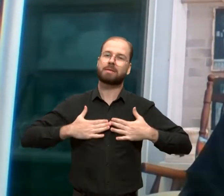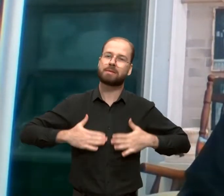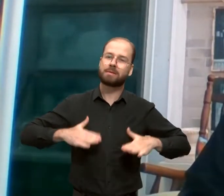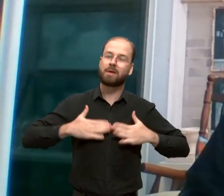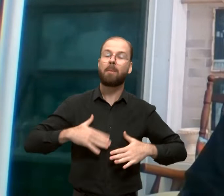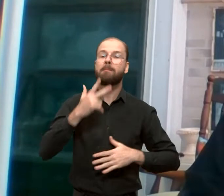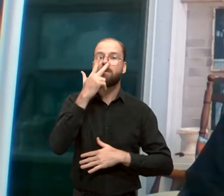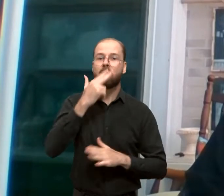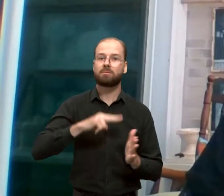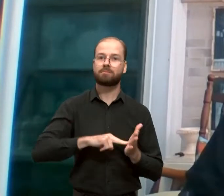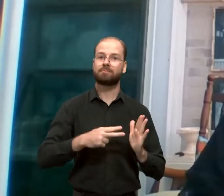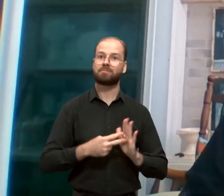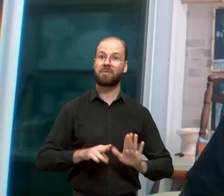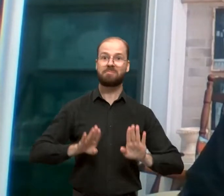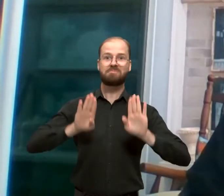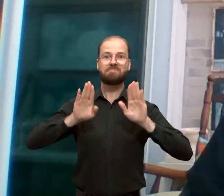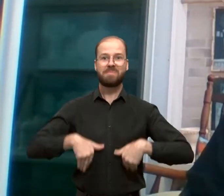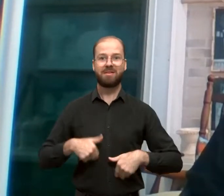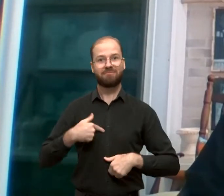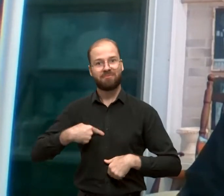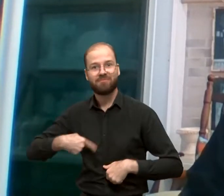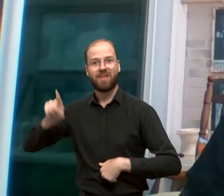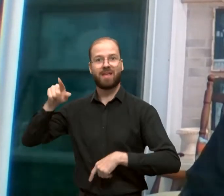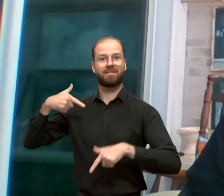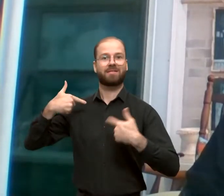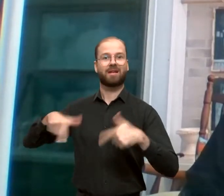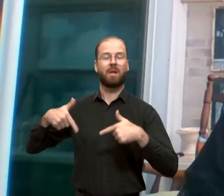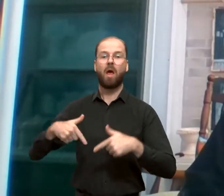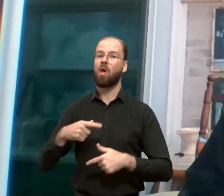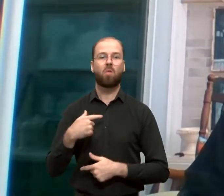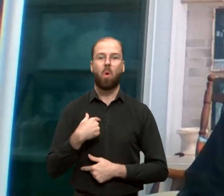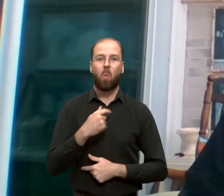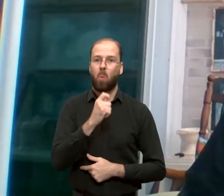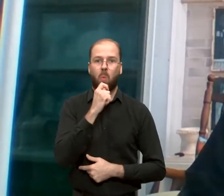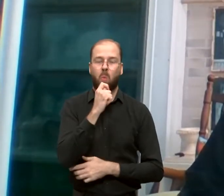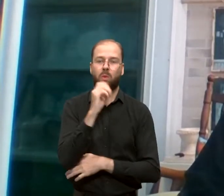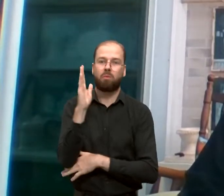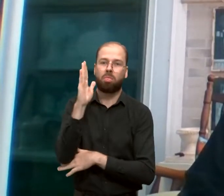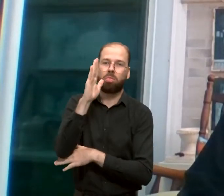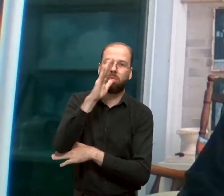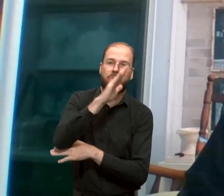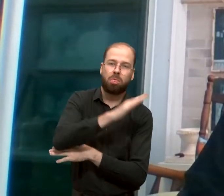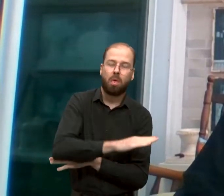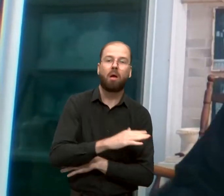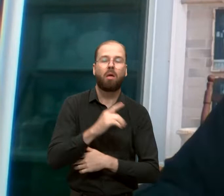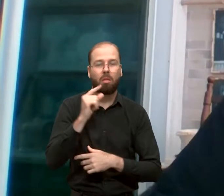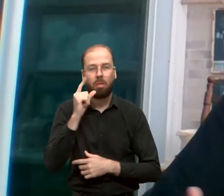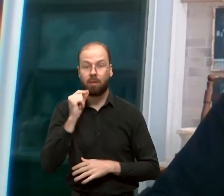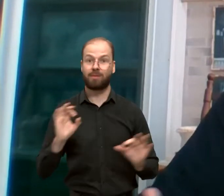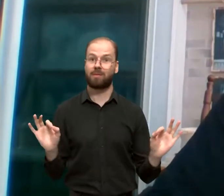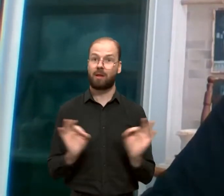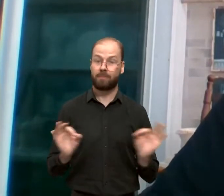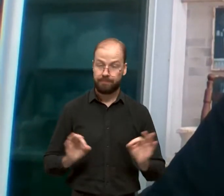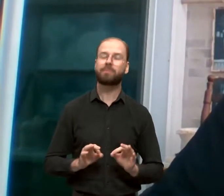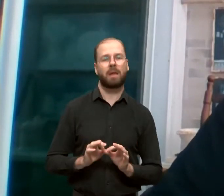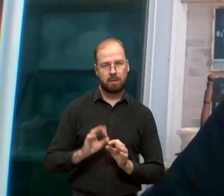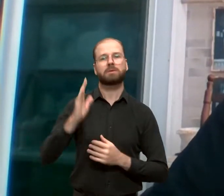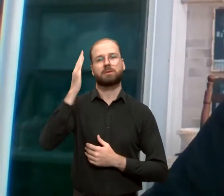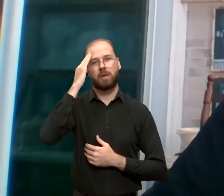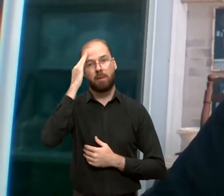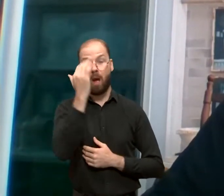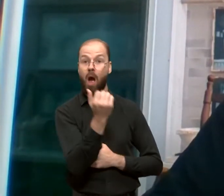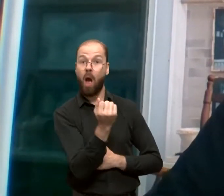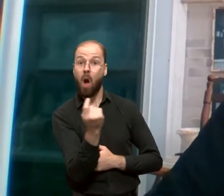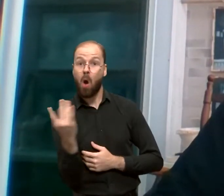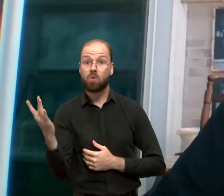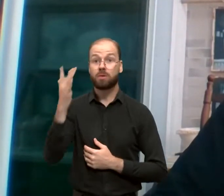que está pronta para trabalhar, sem nenhum déficit diurno. É lógico que muitas pessoas também precisam de um pouco mais de 8 horas